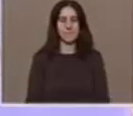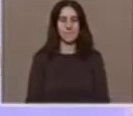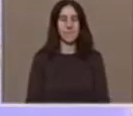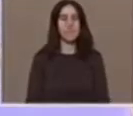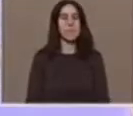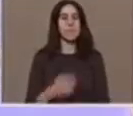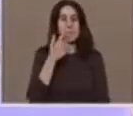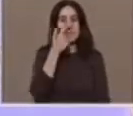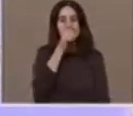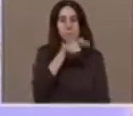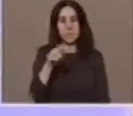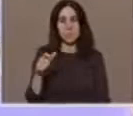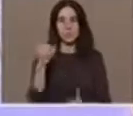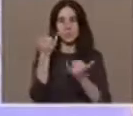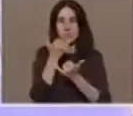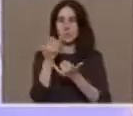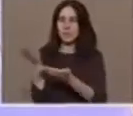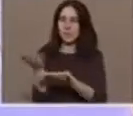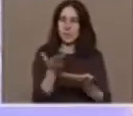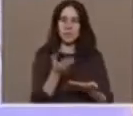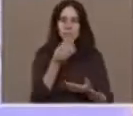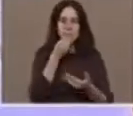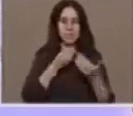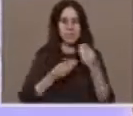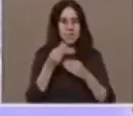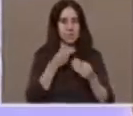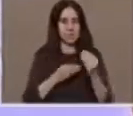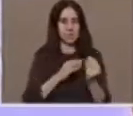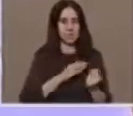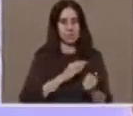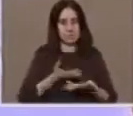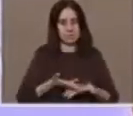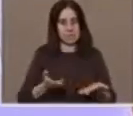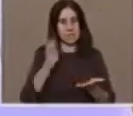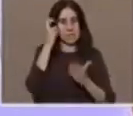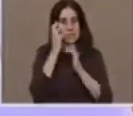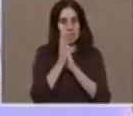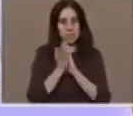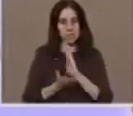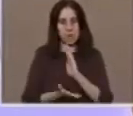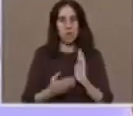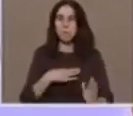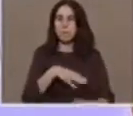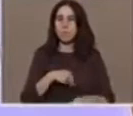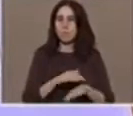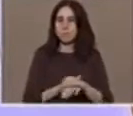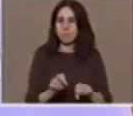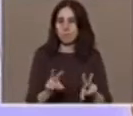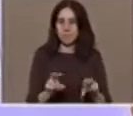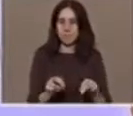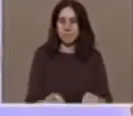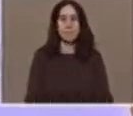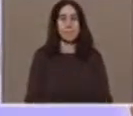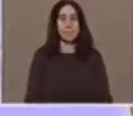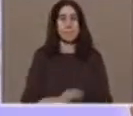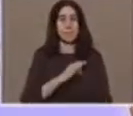Felizes os convidados para a ceia do Senhor. Eis o Cordeiro de Deus, o que tira o pecado do mundo. Senhor, não só